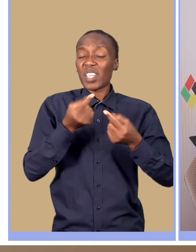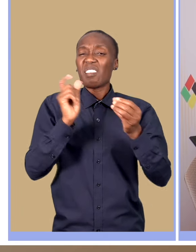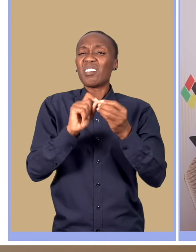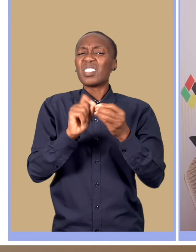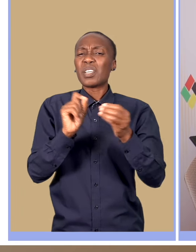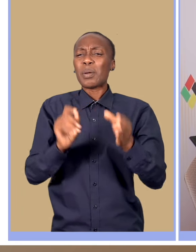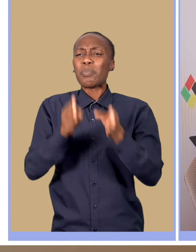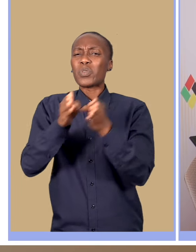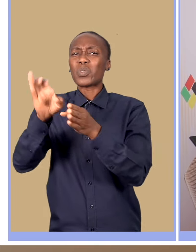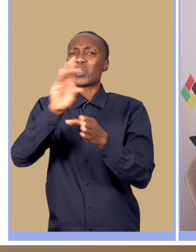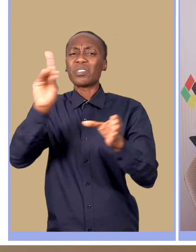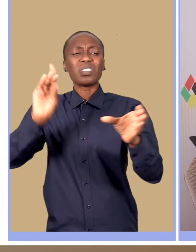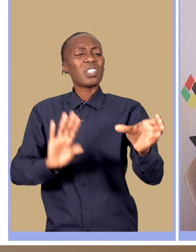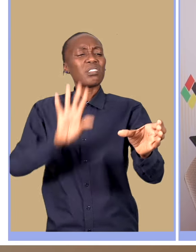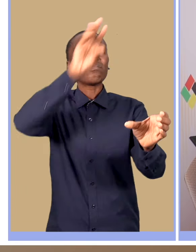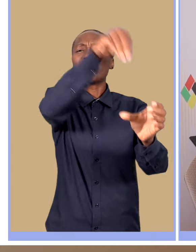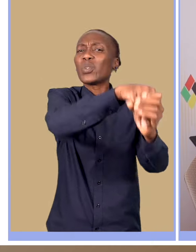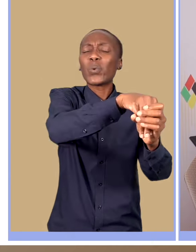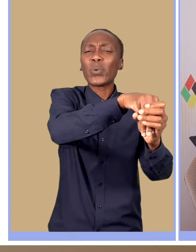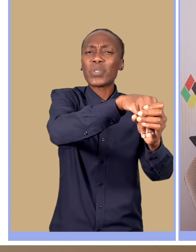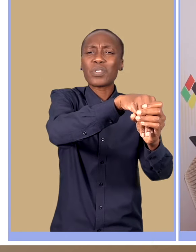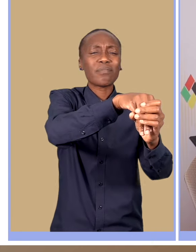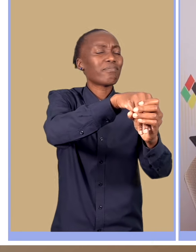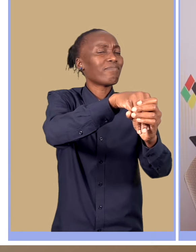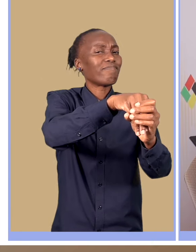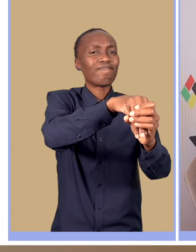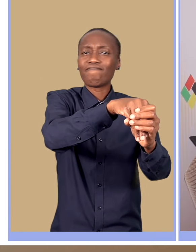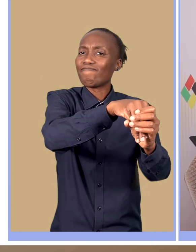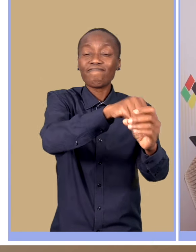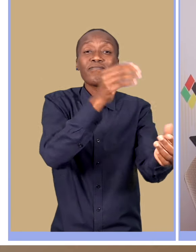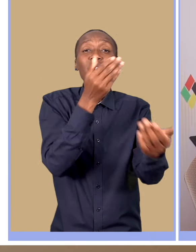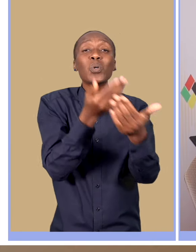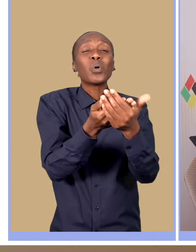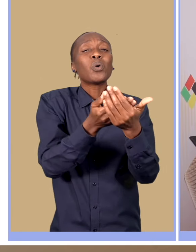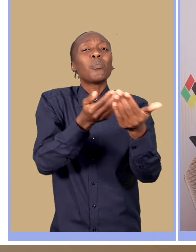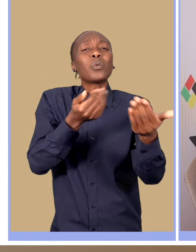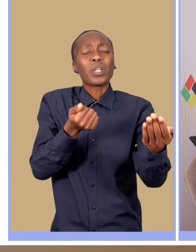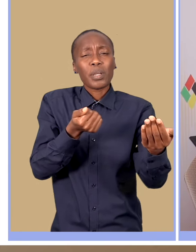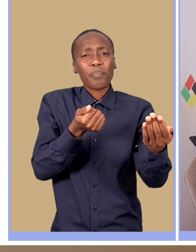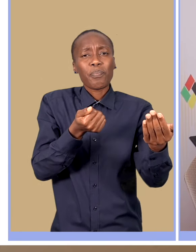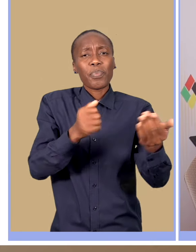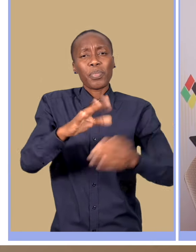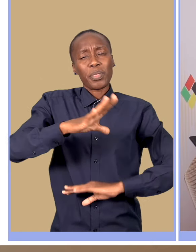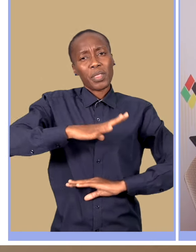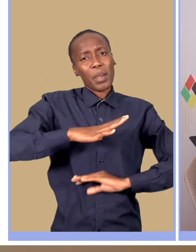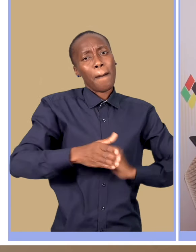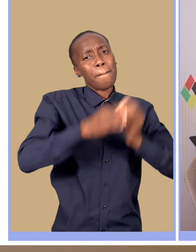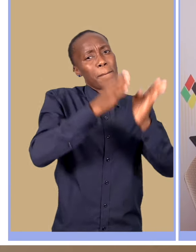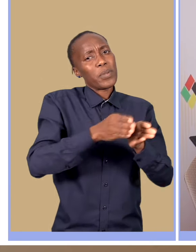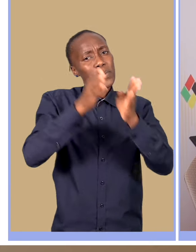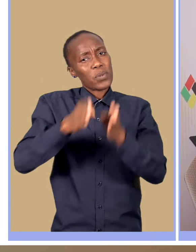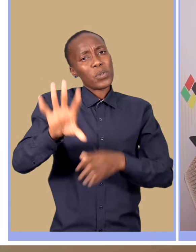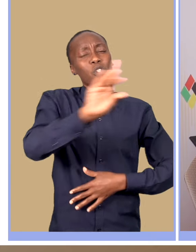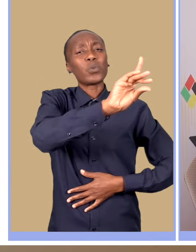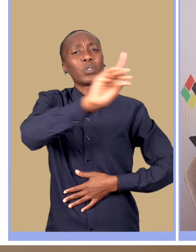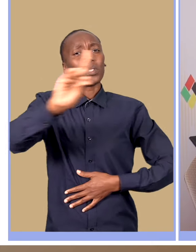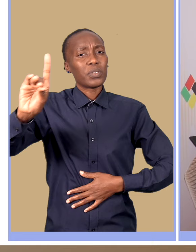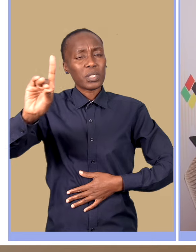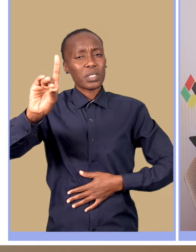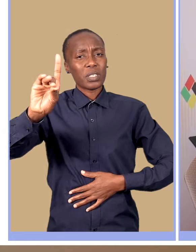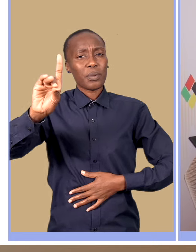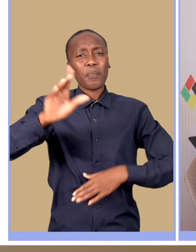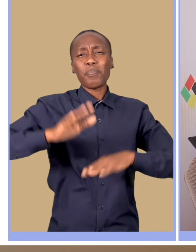deficiência não são abrangidas, porque são pessoas que há essa questão de pessoas